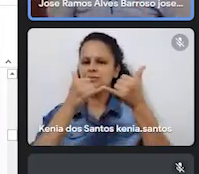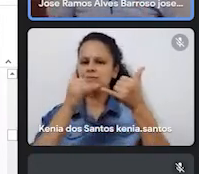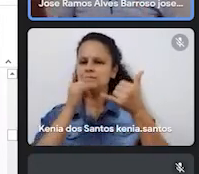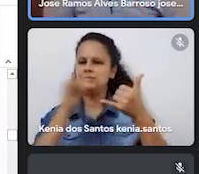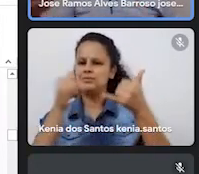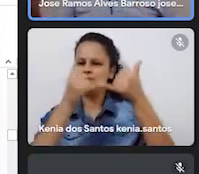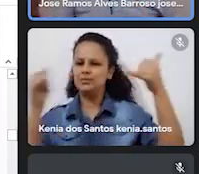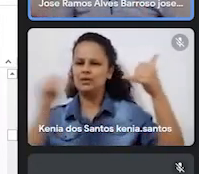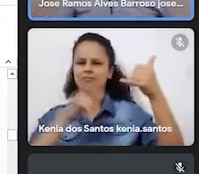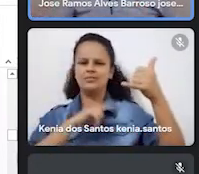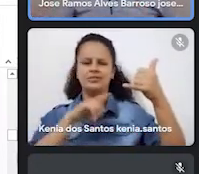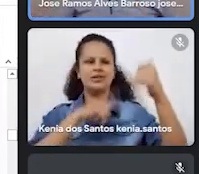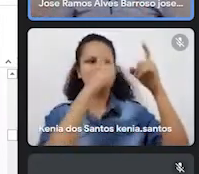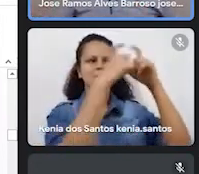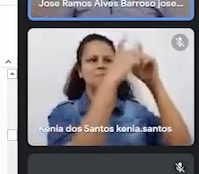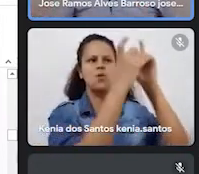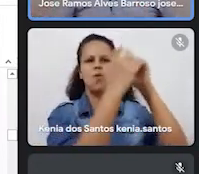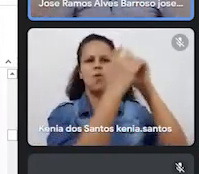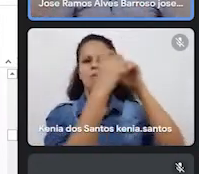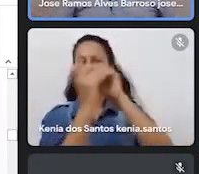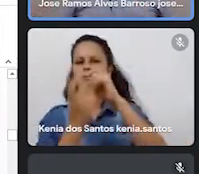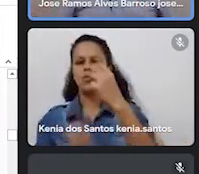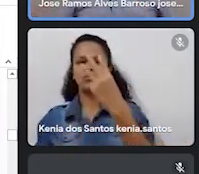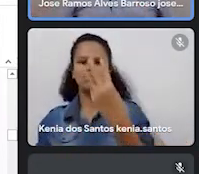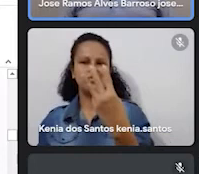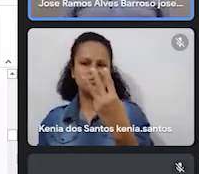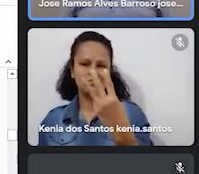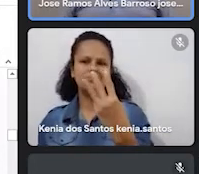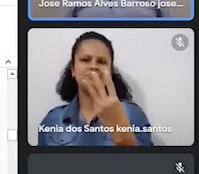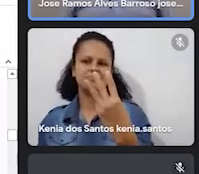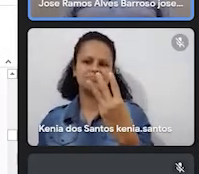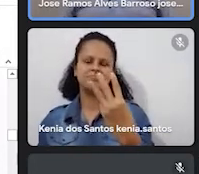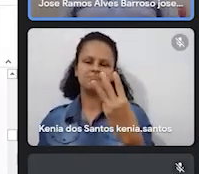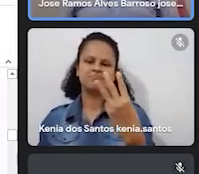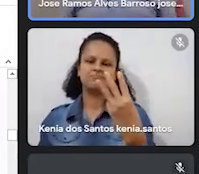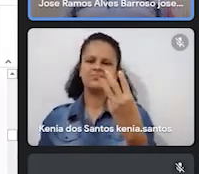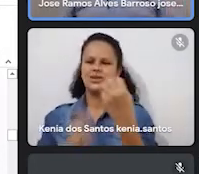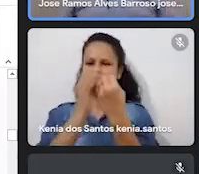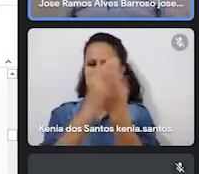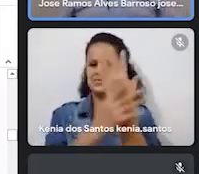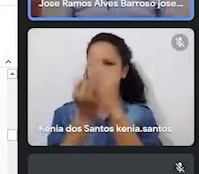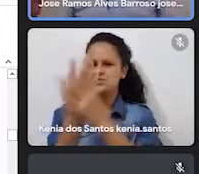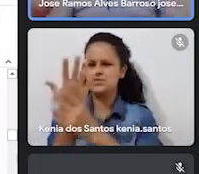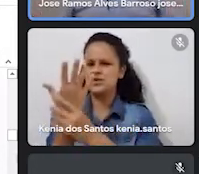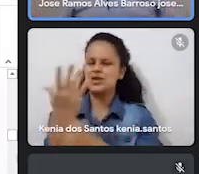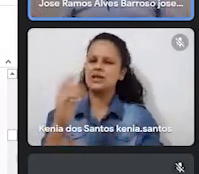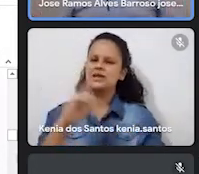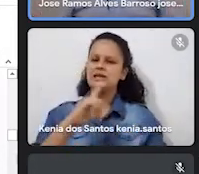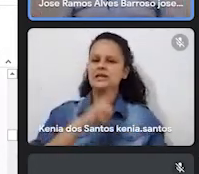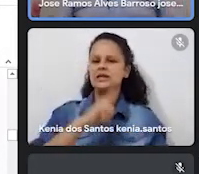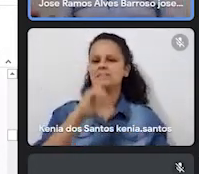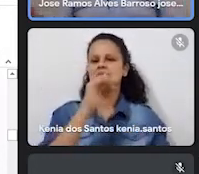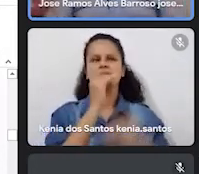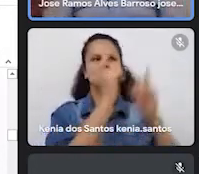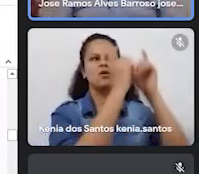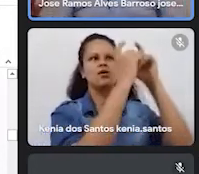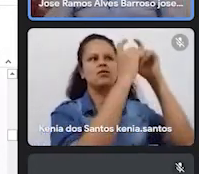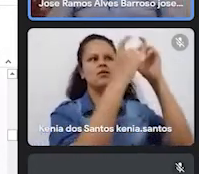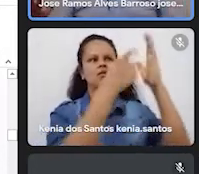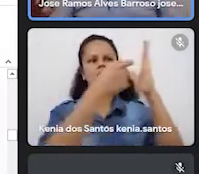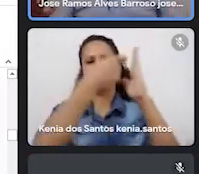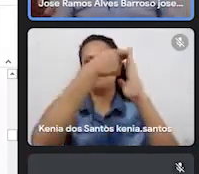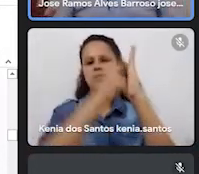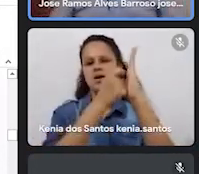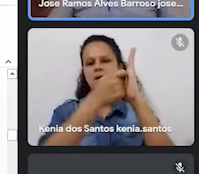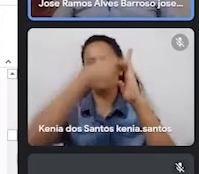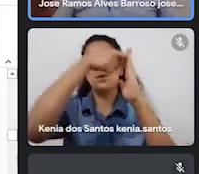chaves, cada vez que você for abrir é 3. Se você abriu e fechou ali 3